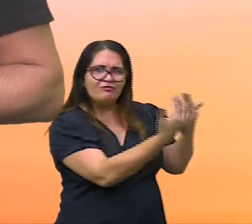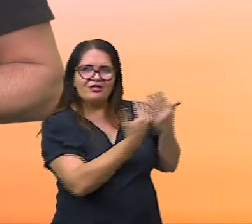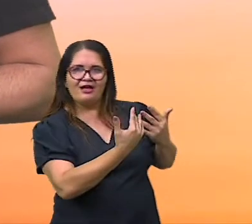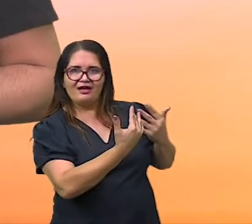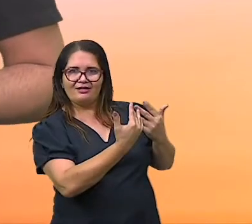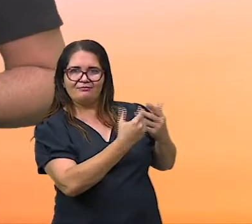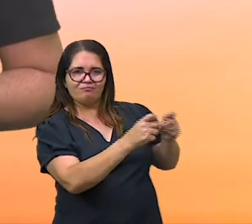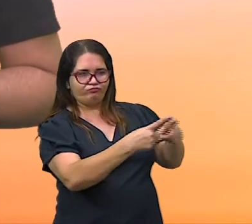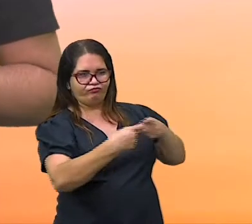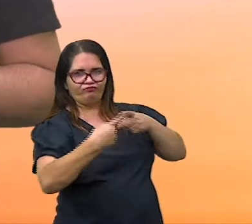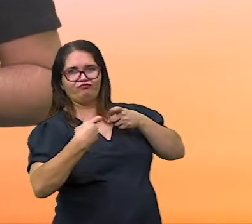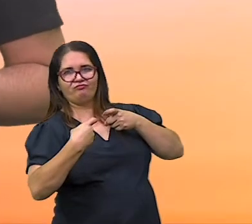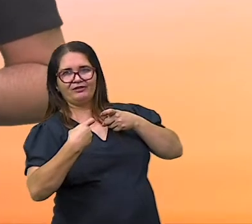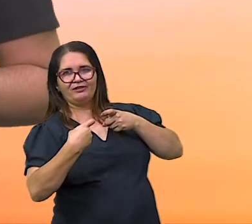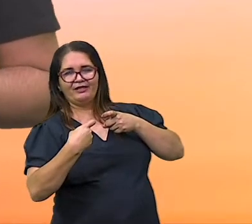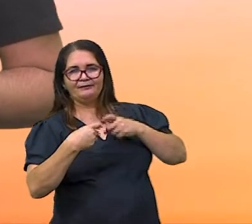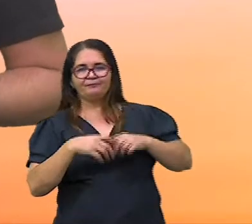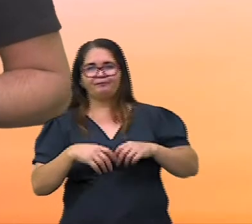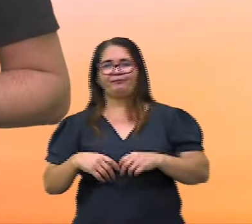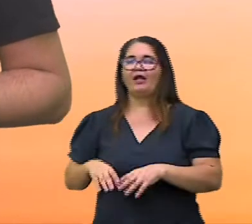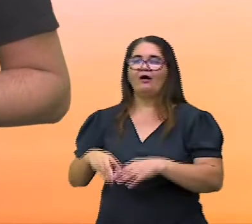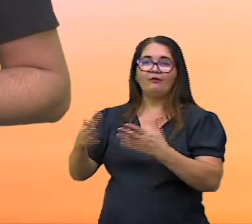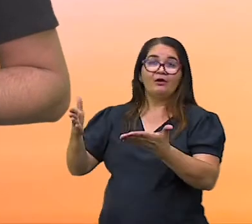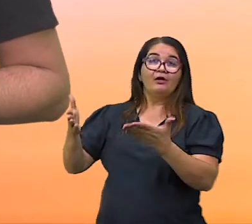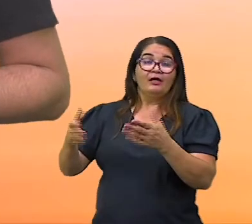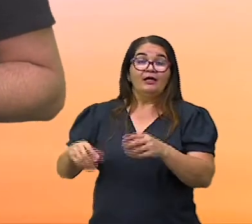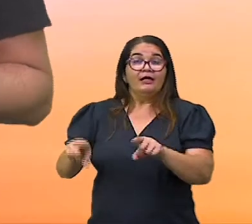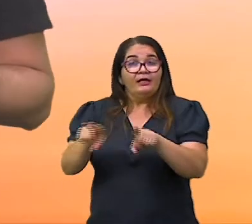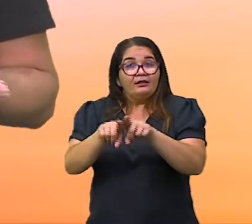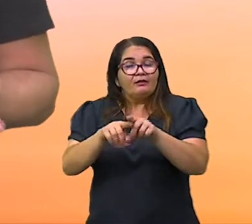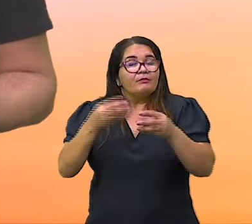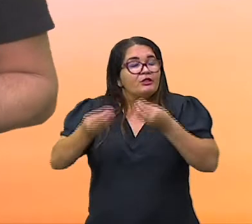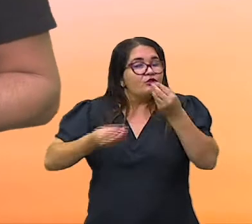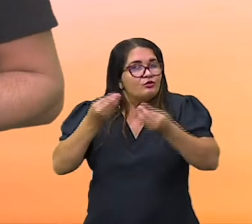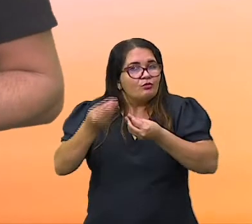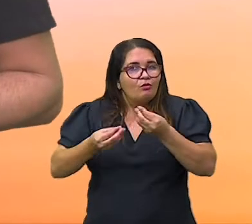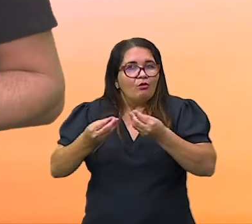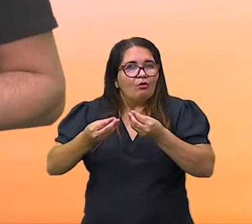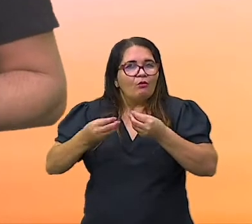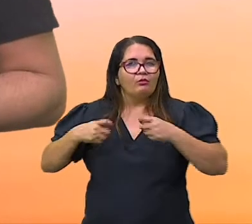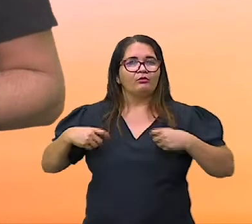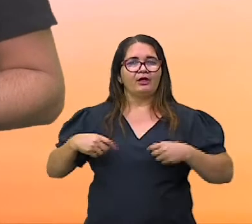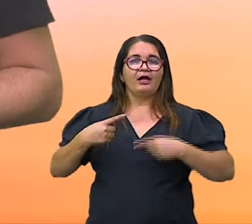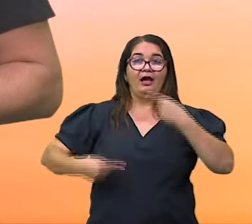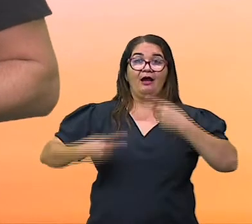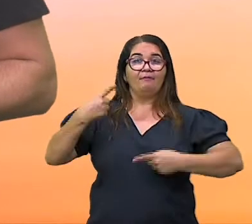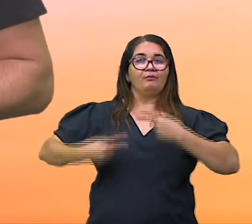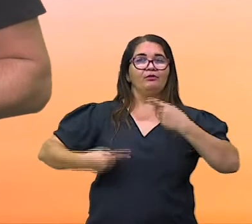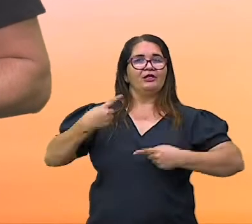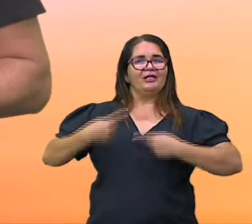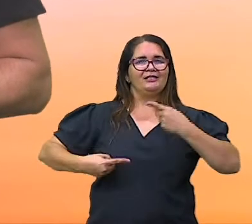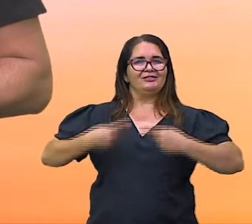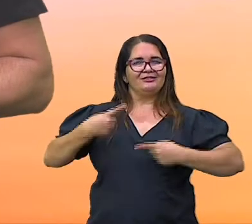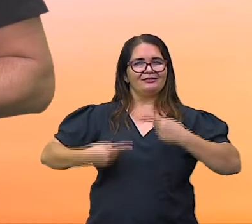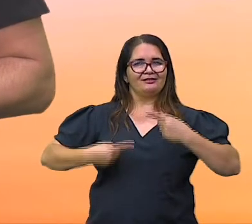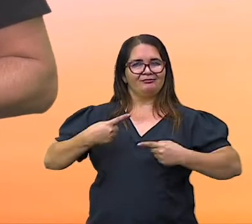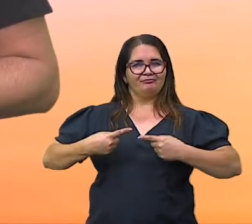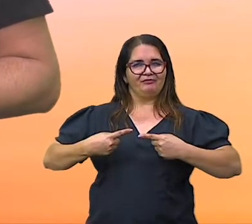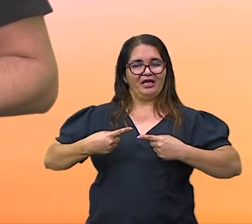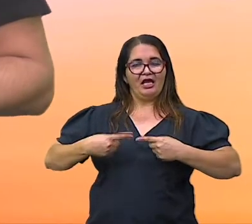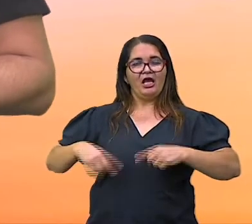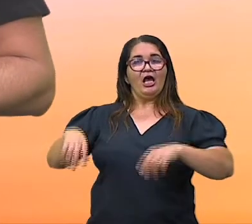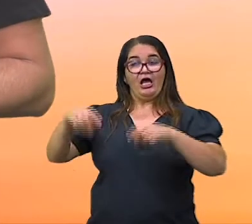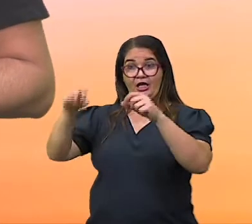na cidade, discutissem a política. Qual o nome desse local? A Assembleia.